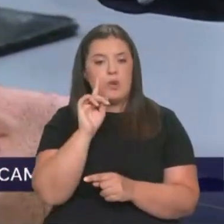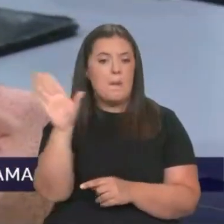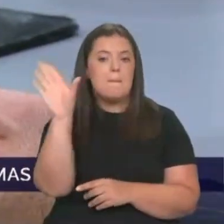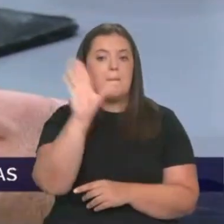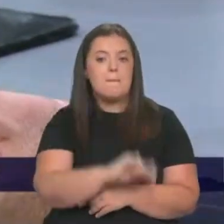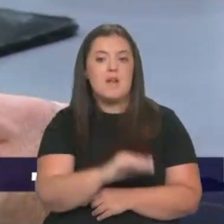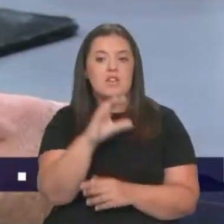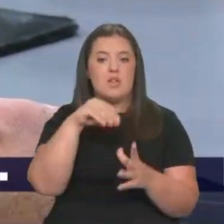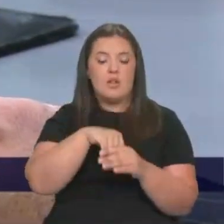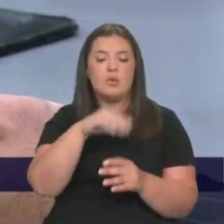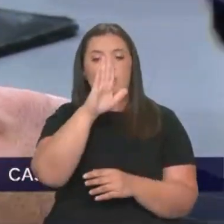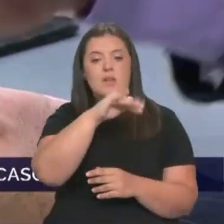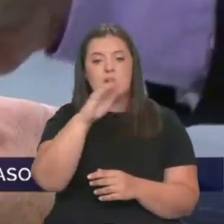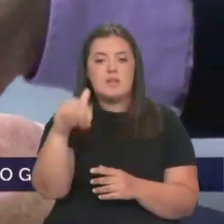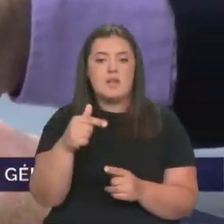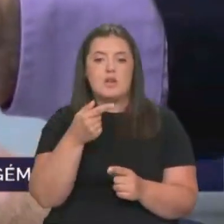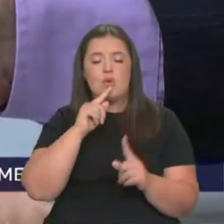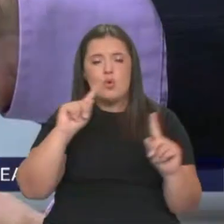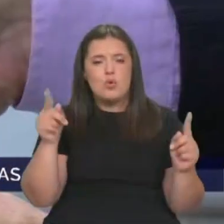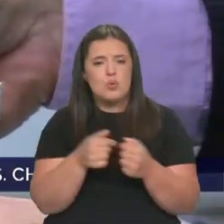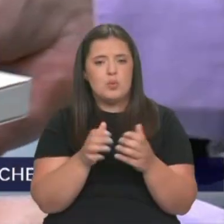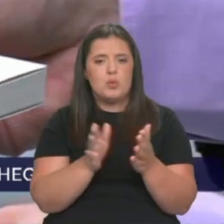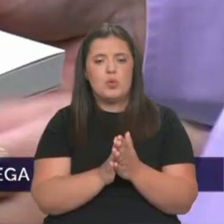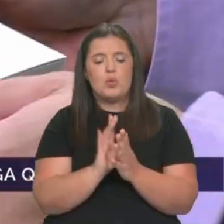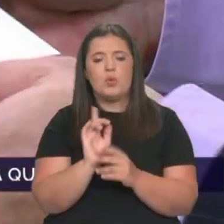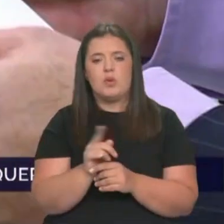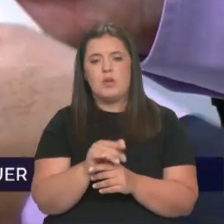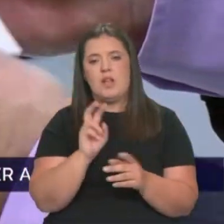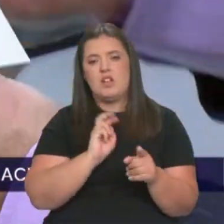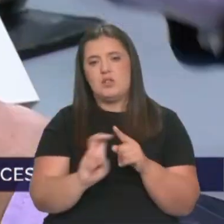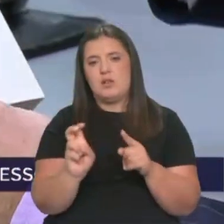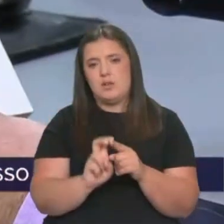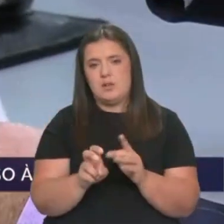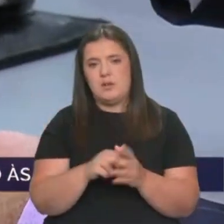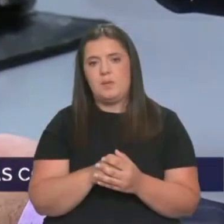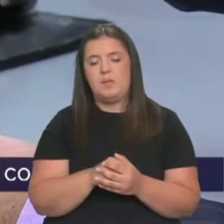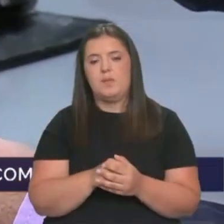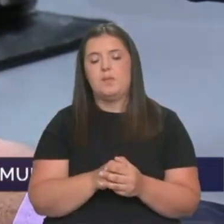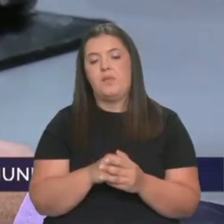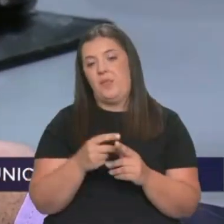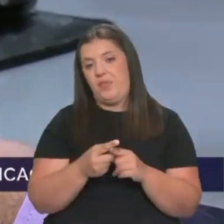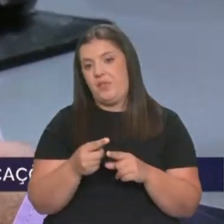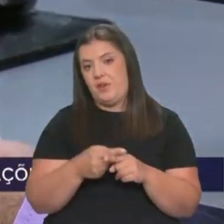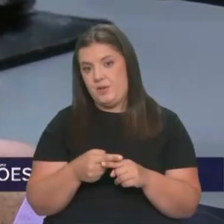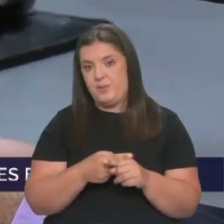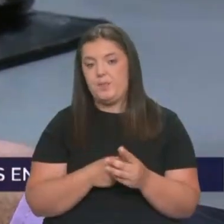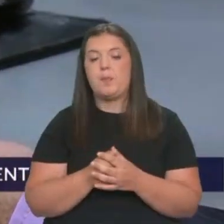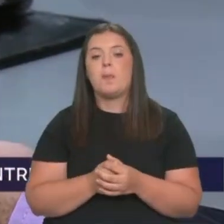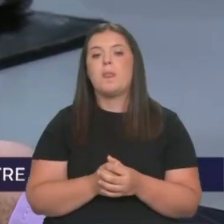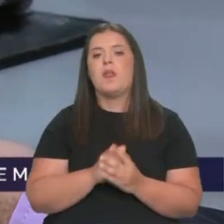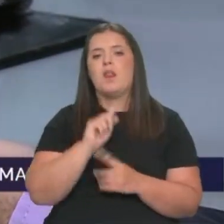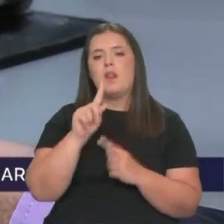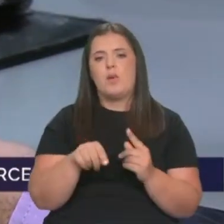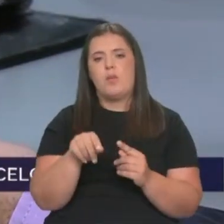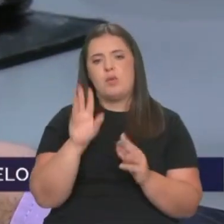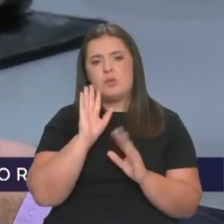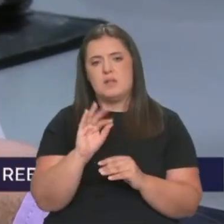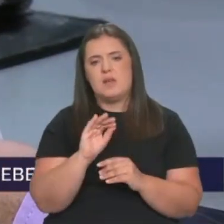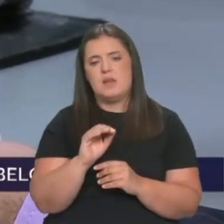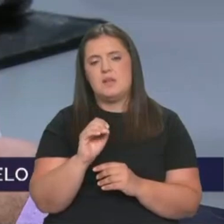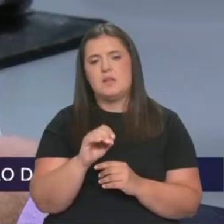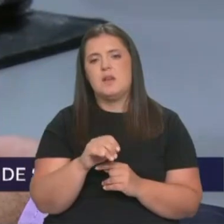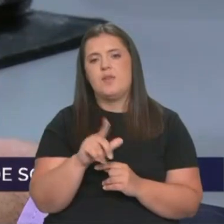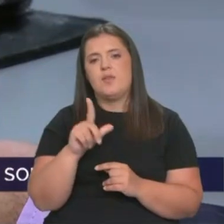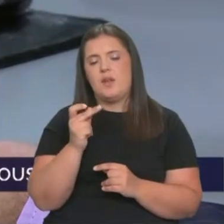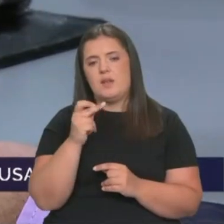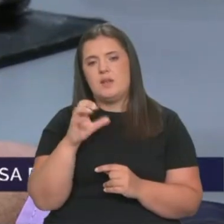na ciência. Um resumo muito, muito resumido de tudo o que são as disciplinas científicas de interesse. Depois, um ensaio de A.C. Grayling,